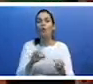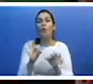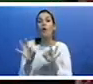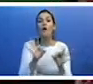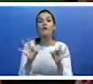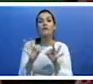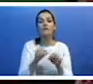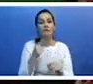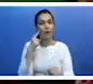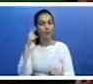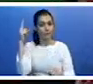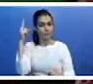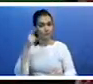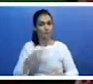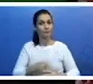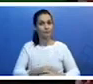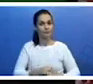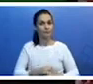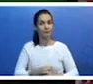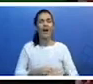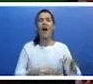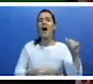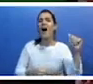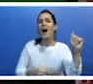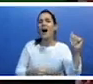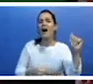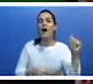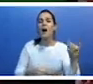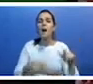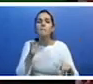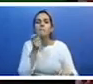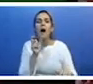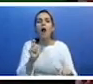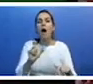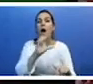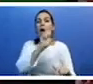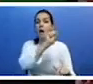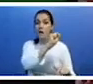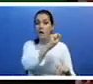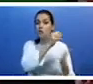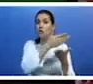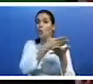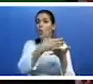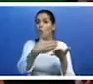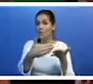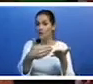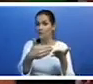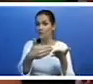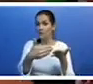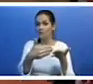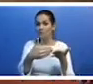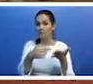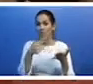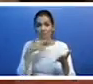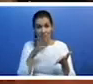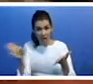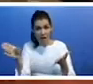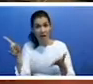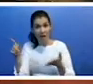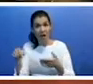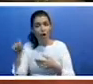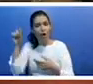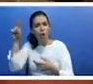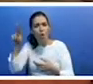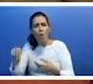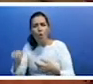organizar essas palavras. Palavrinhas com S no início. Volta lá se você quiser olhar na cruzadinha